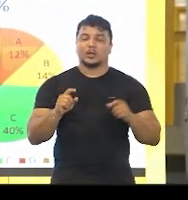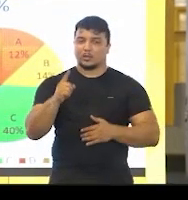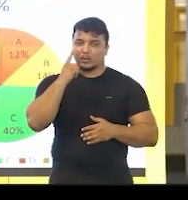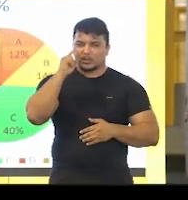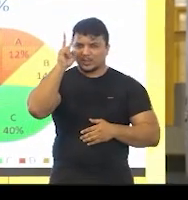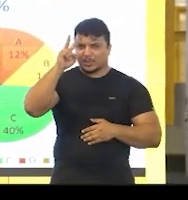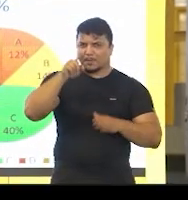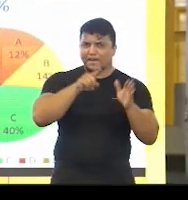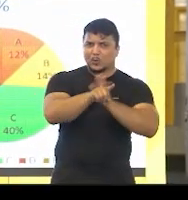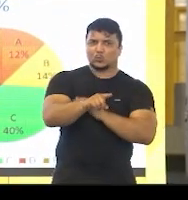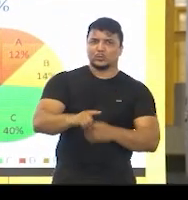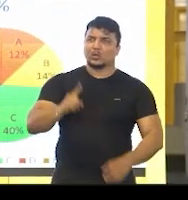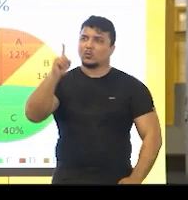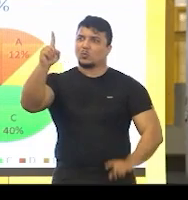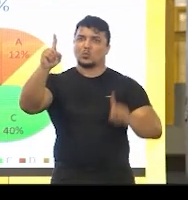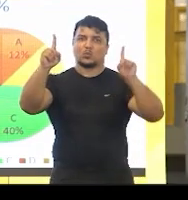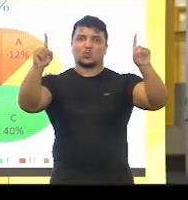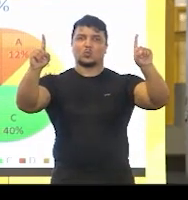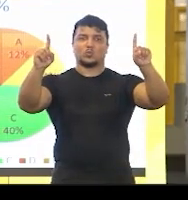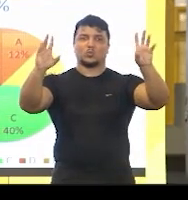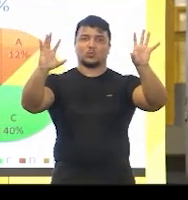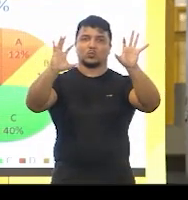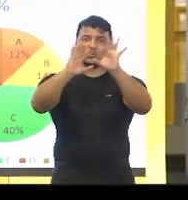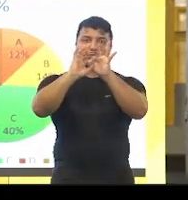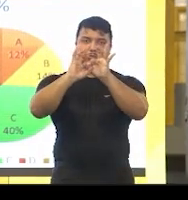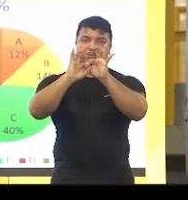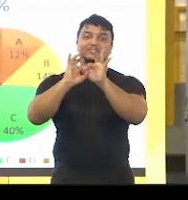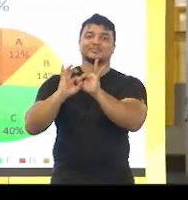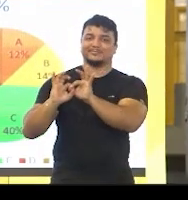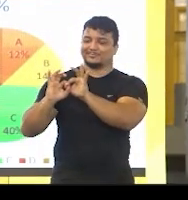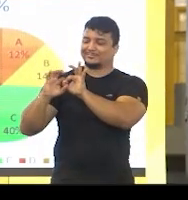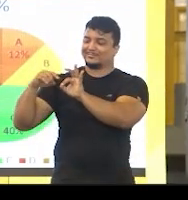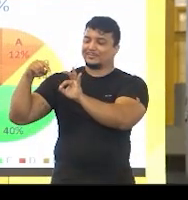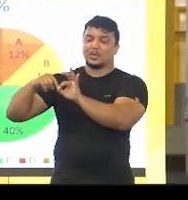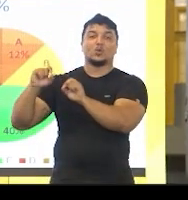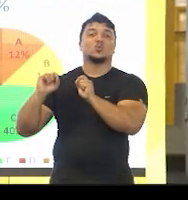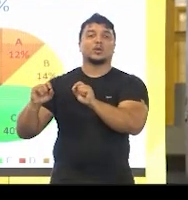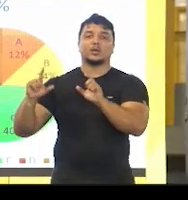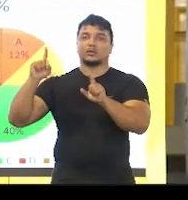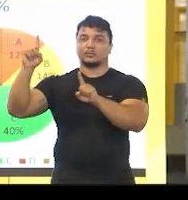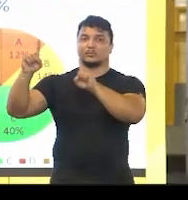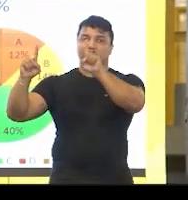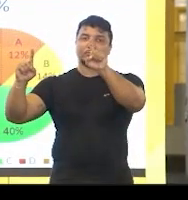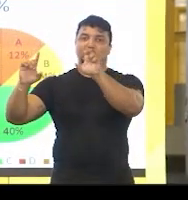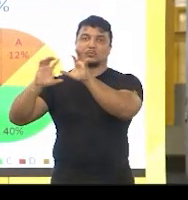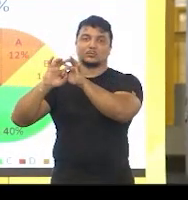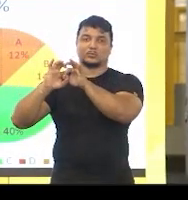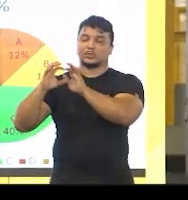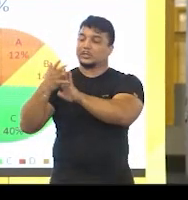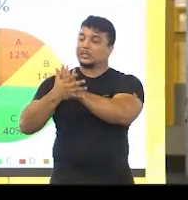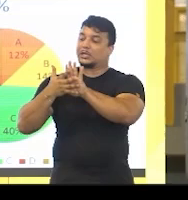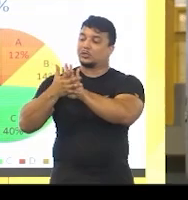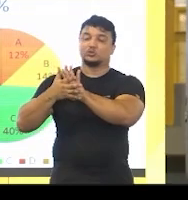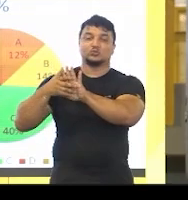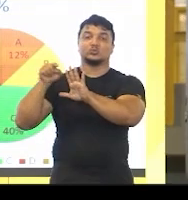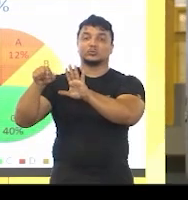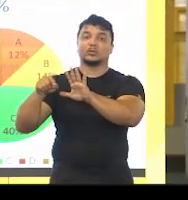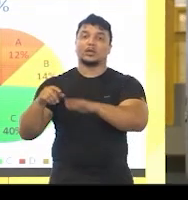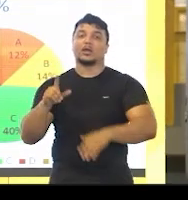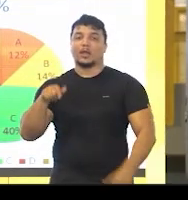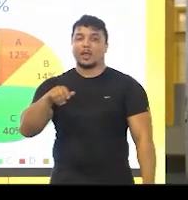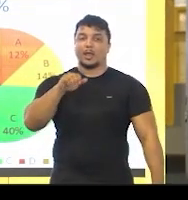lá no comando como era, estava falando de fenômenos. Quais são os fenômenos que o texto comando estava